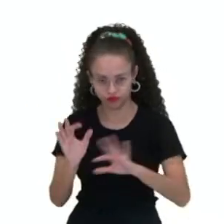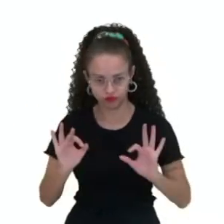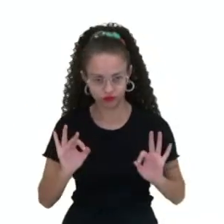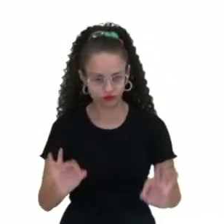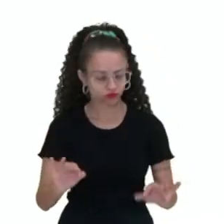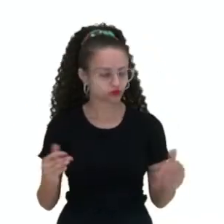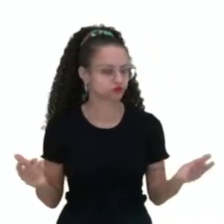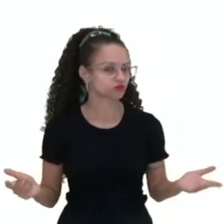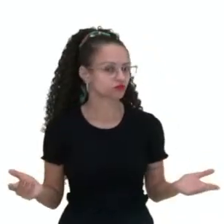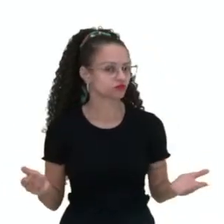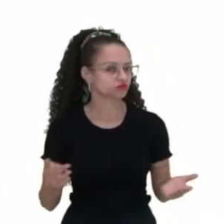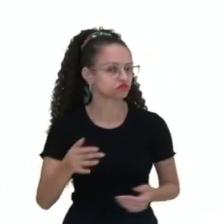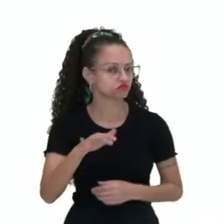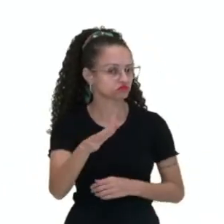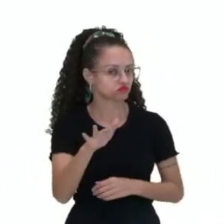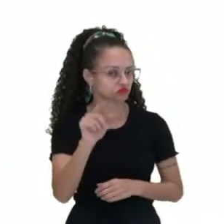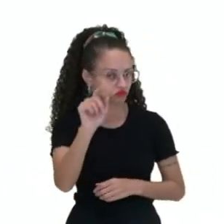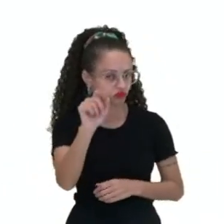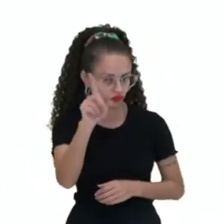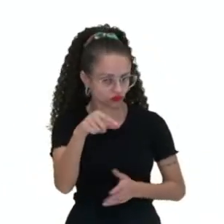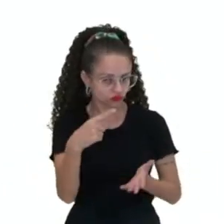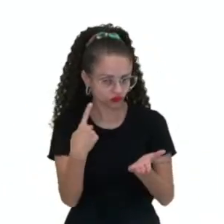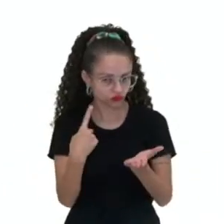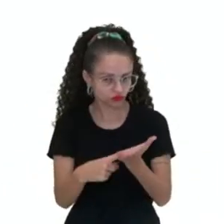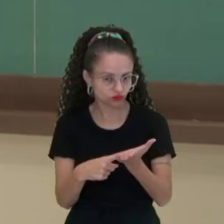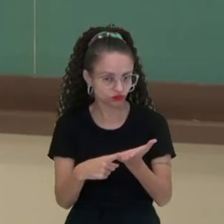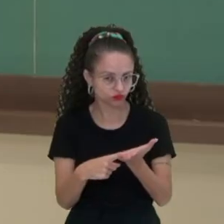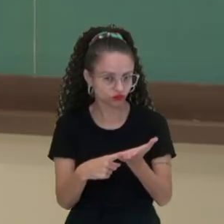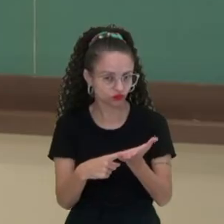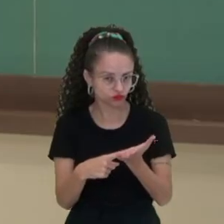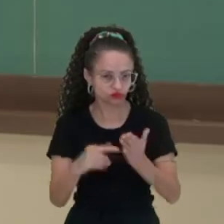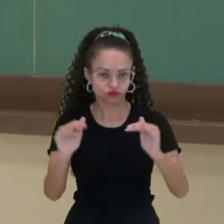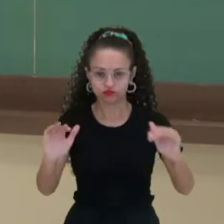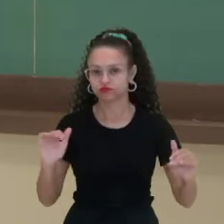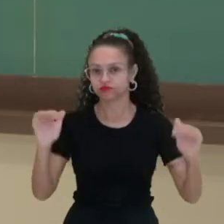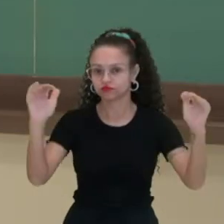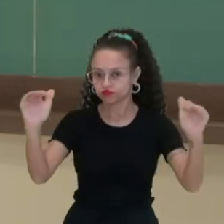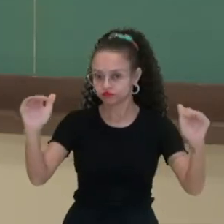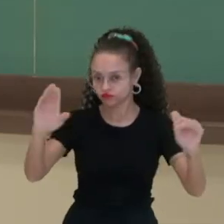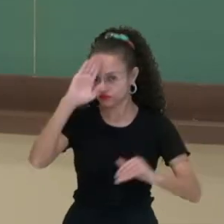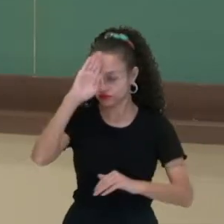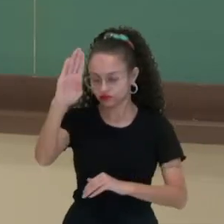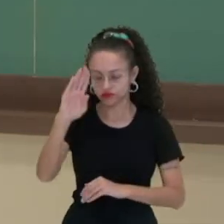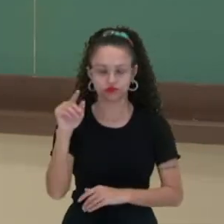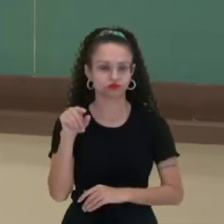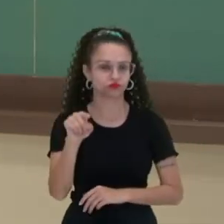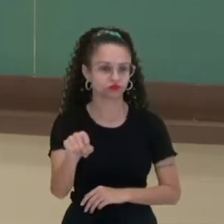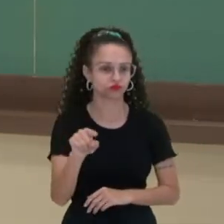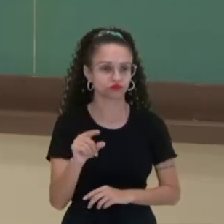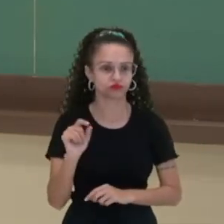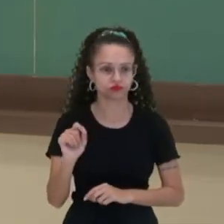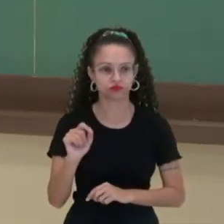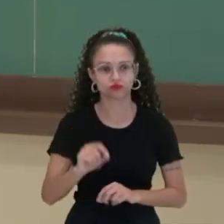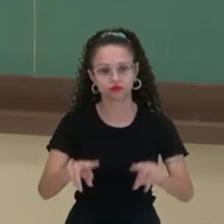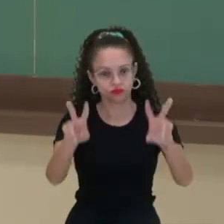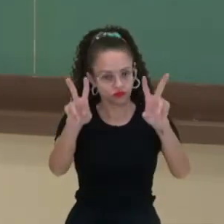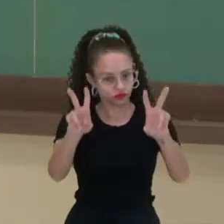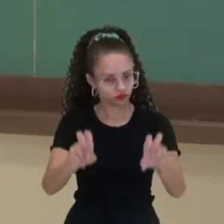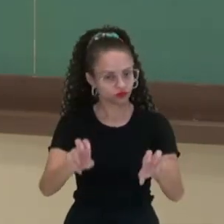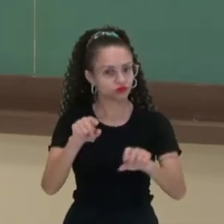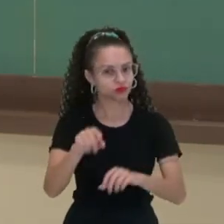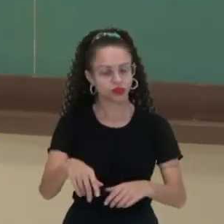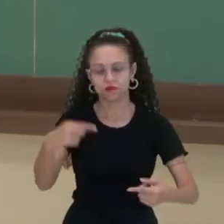Pelo menos um combinado majoritariamente. E assim, ela é um tema inclusive